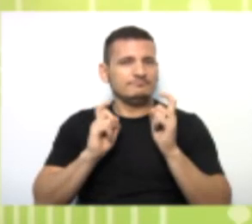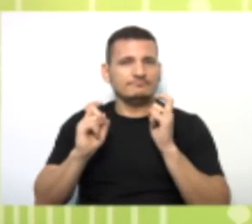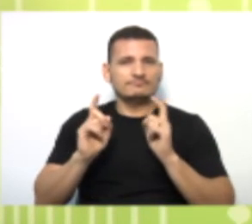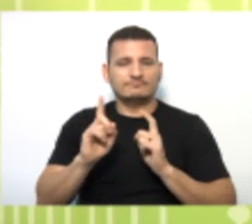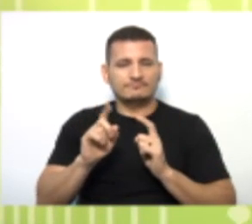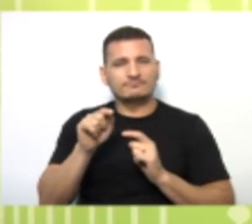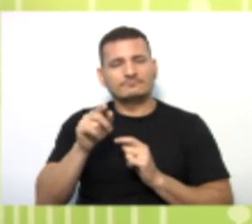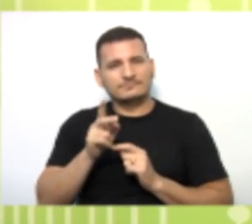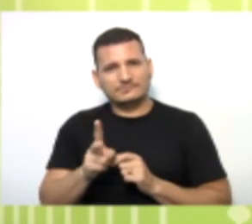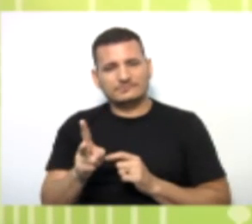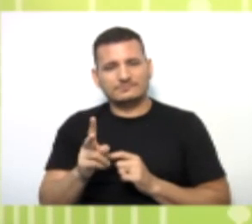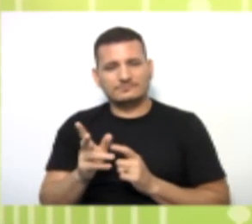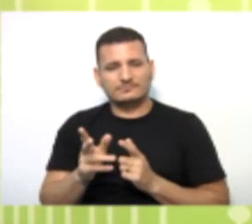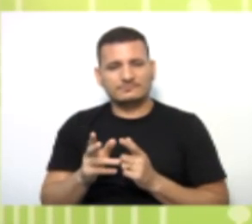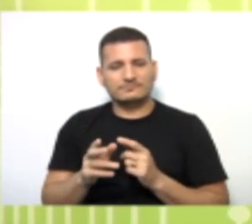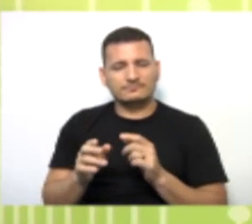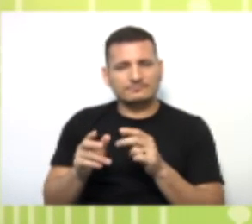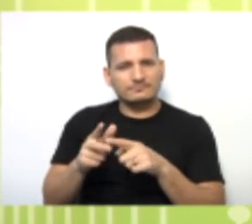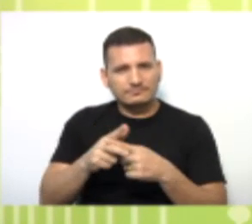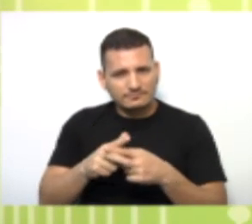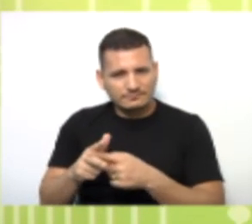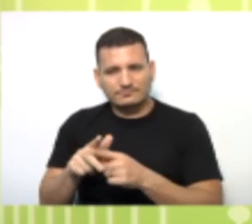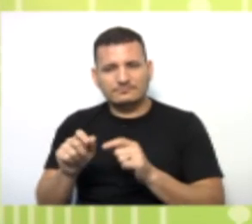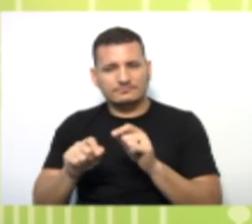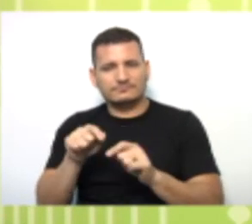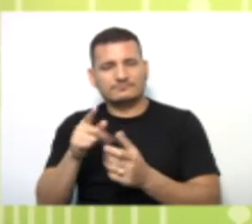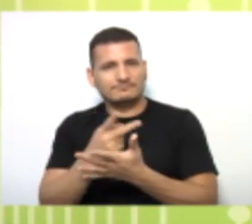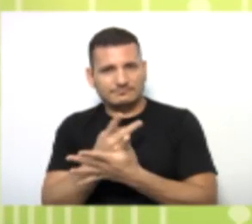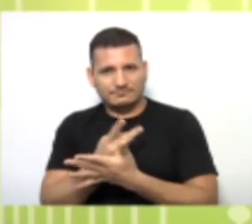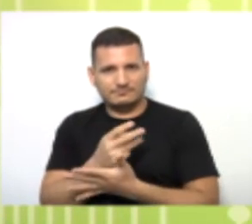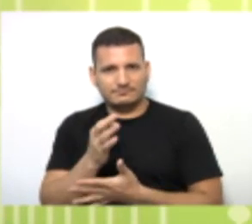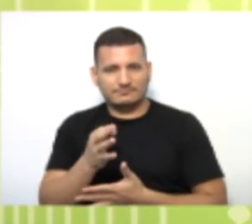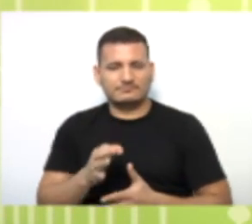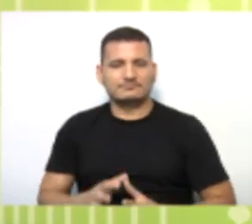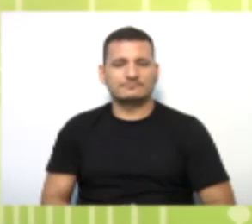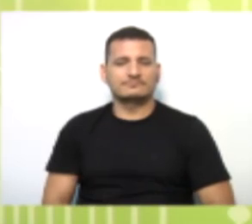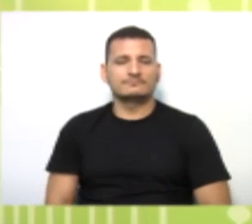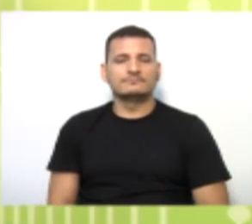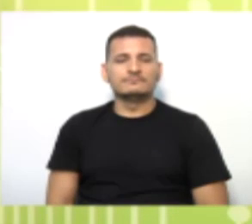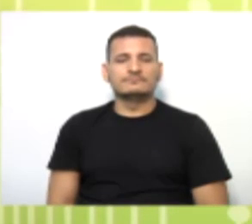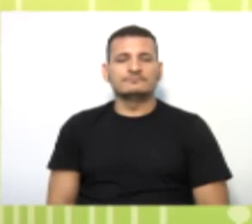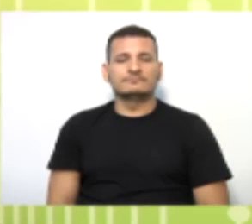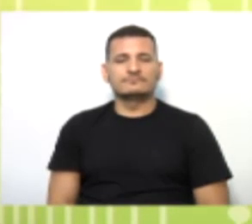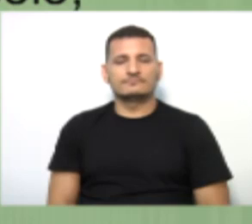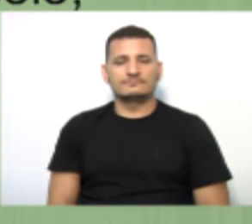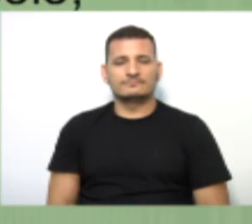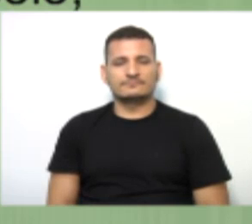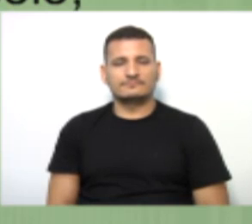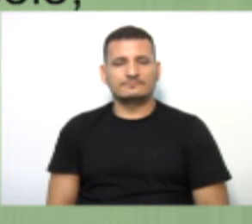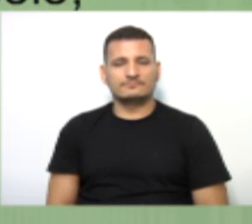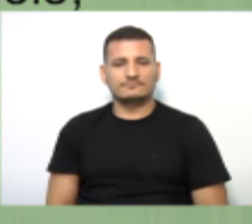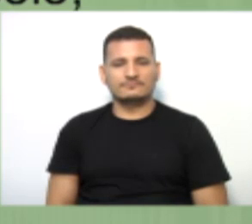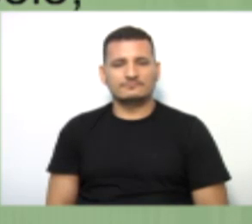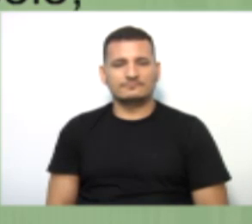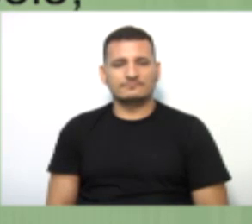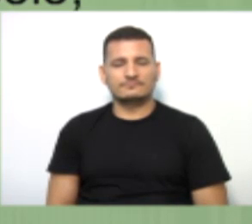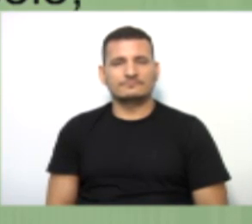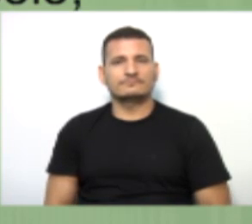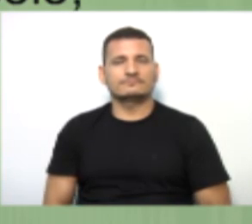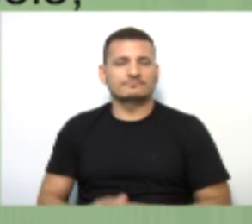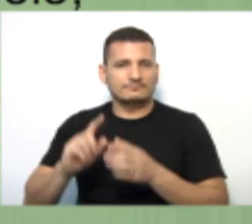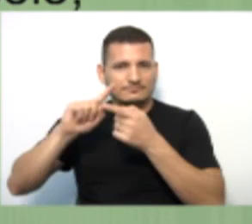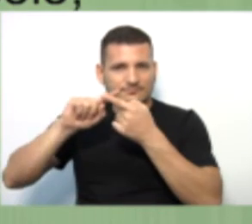você sempre vai poder consertar o que você está fazendo de errado, tá bom? Vamos prosseguir aqui agora com a nossa lógica no dia a